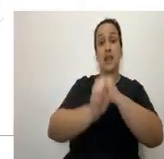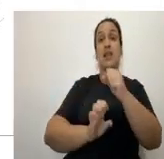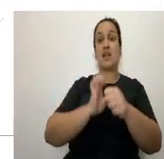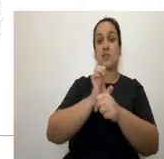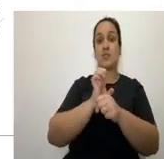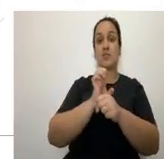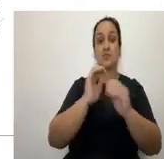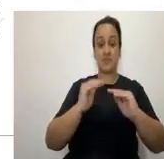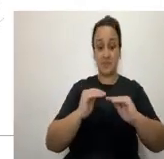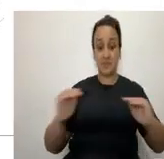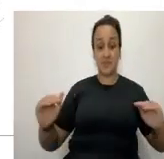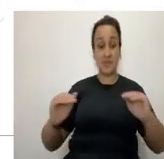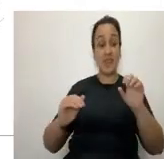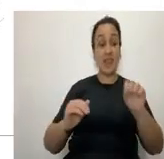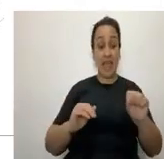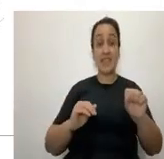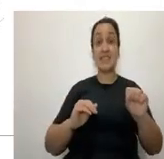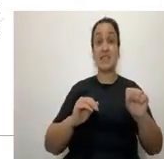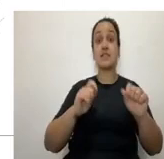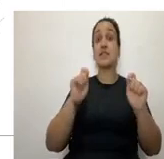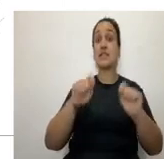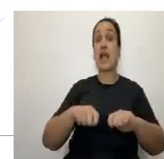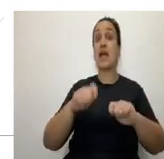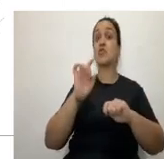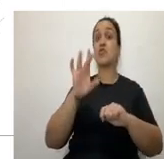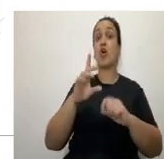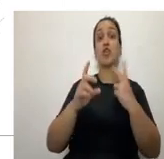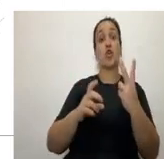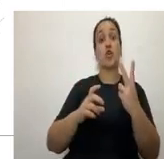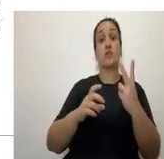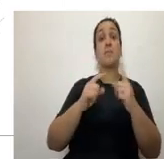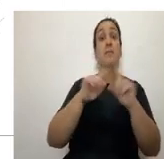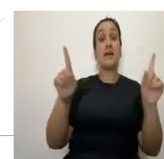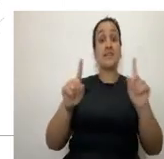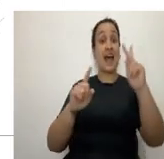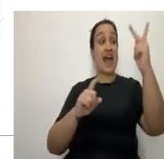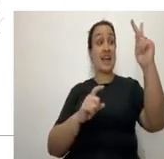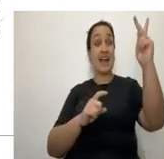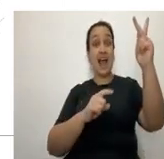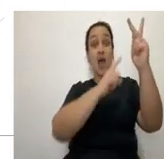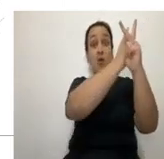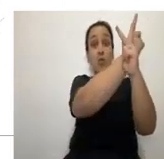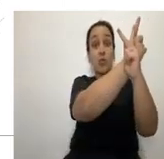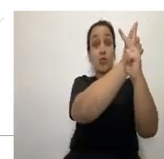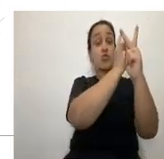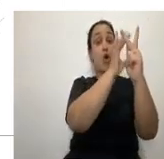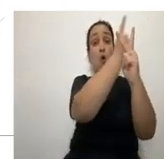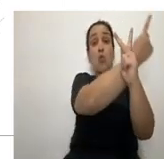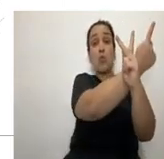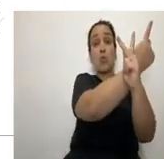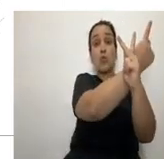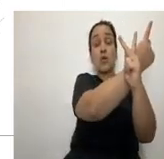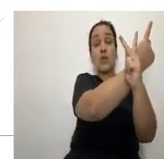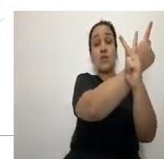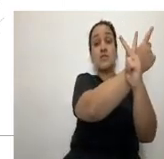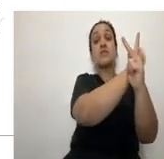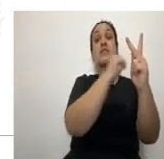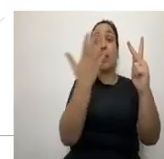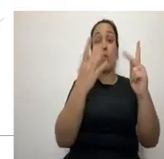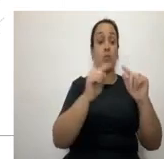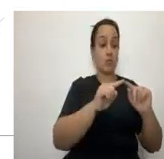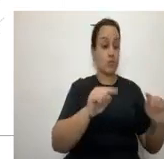elétrons. Então, no subnível S, cabem 2 elétrons, mas no caso do hidrogênio, tem apenas